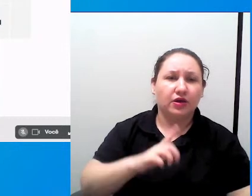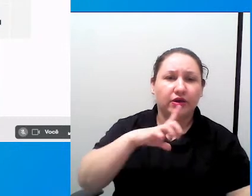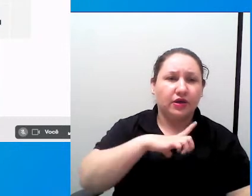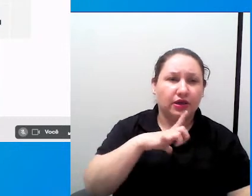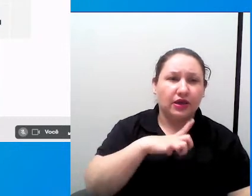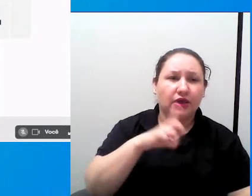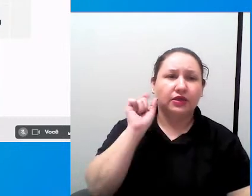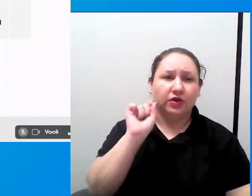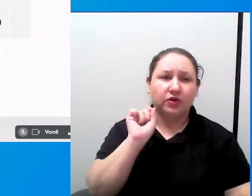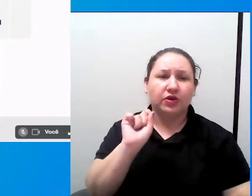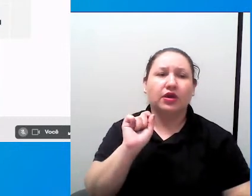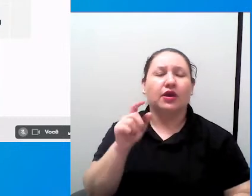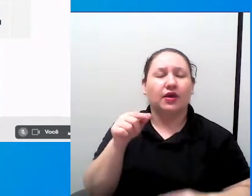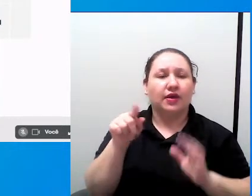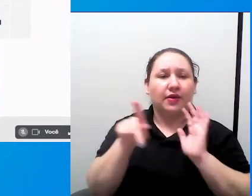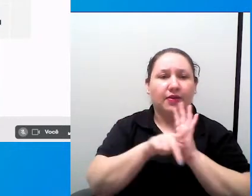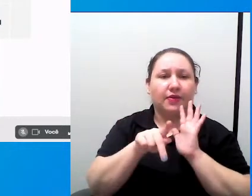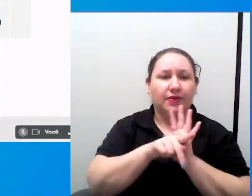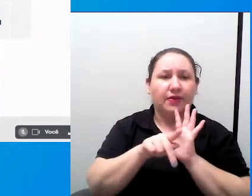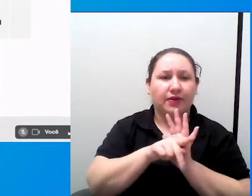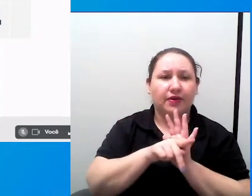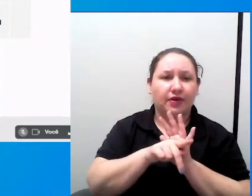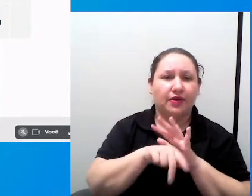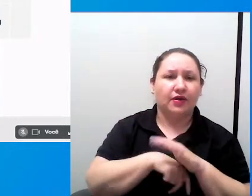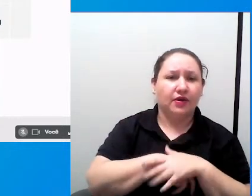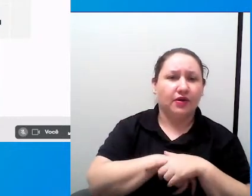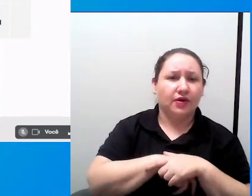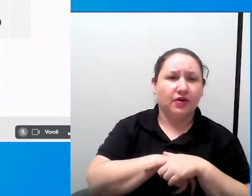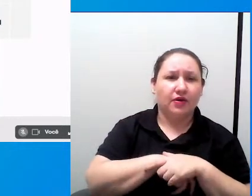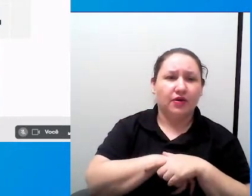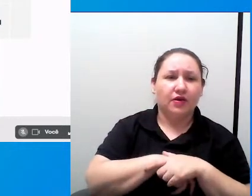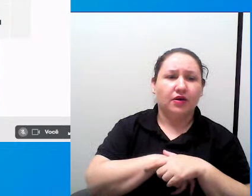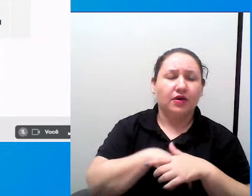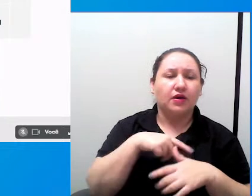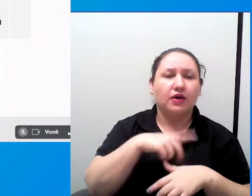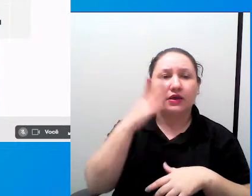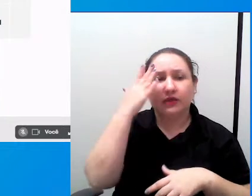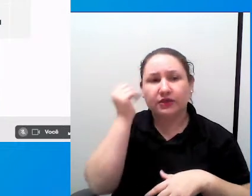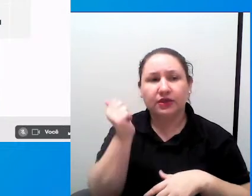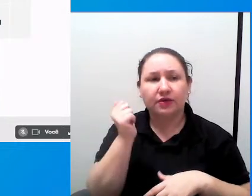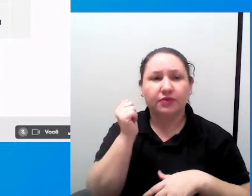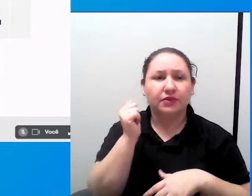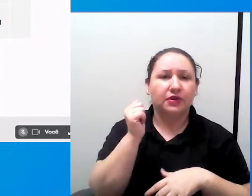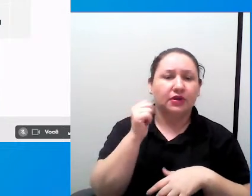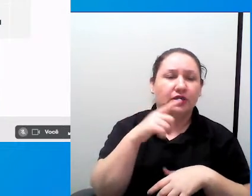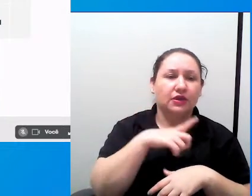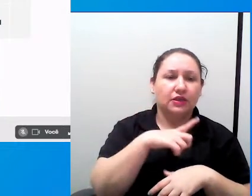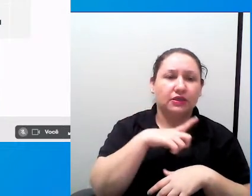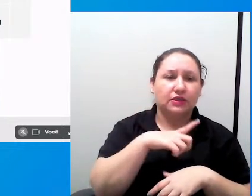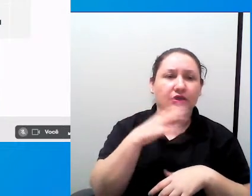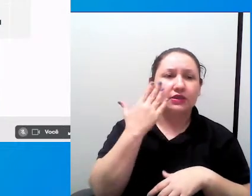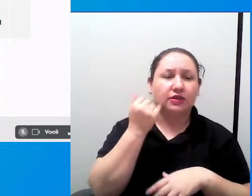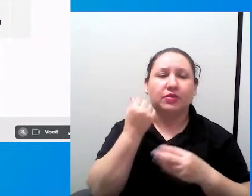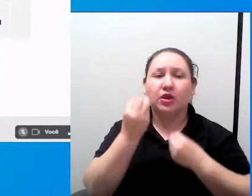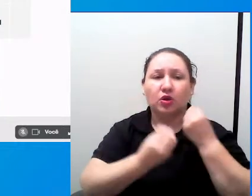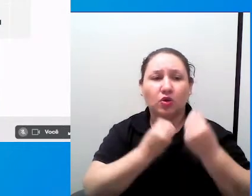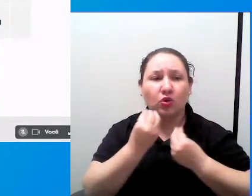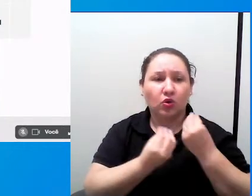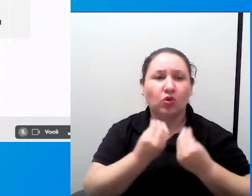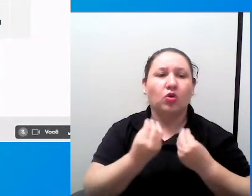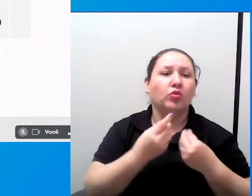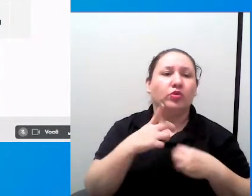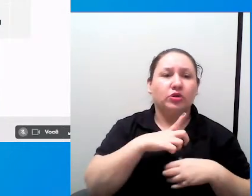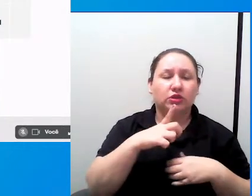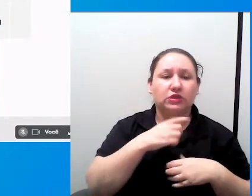2. Então, a parte 1, ela e mais 3, 4 colegas fazem toda a análise de sistema, a parte 2, no sexto